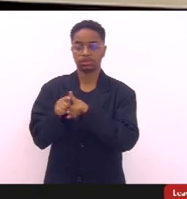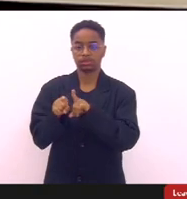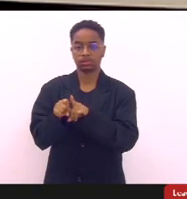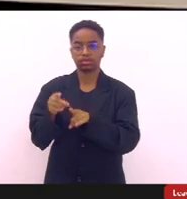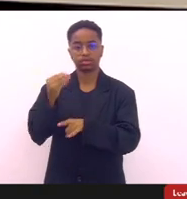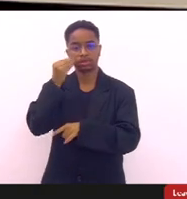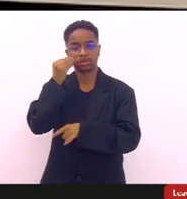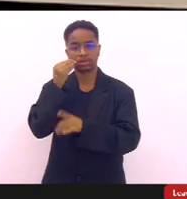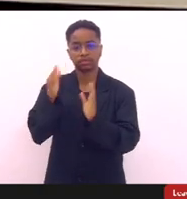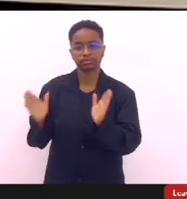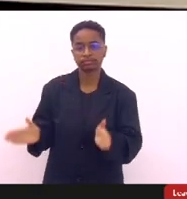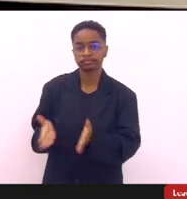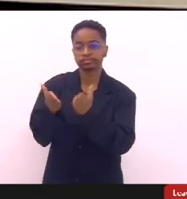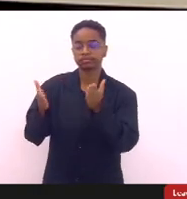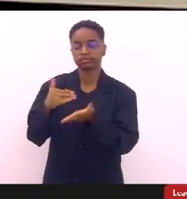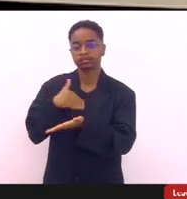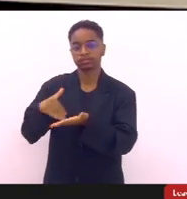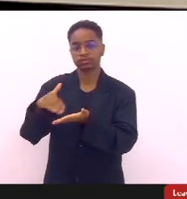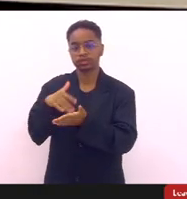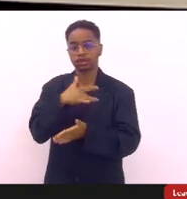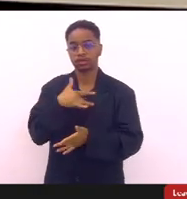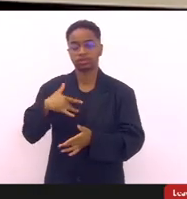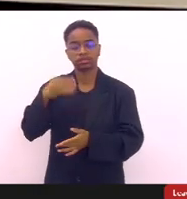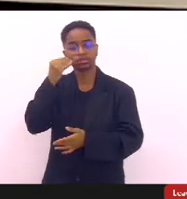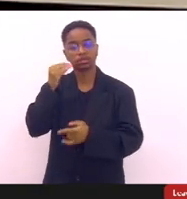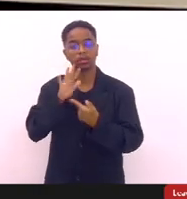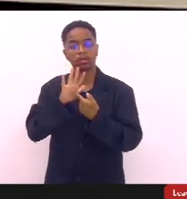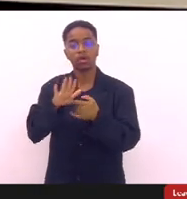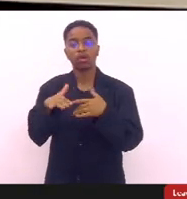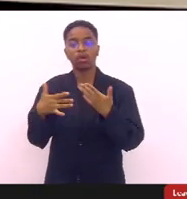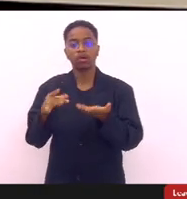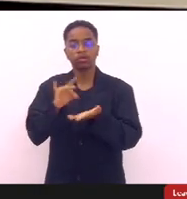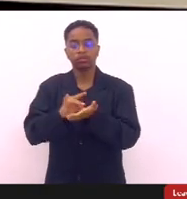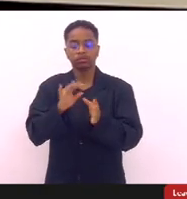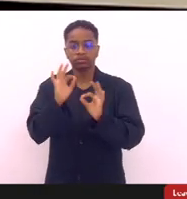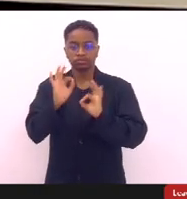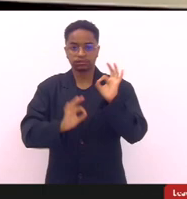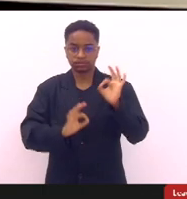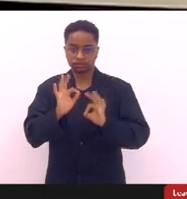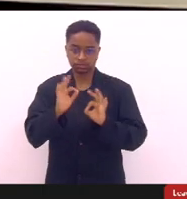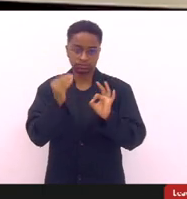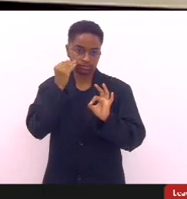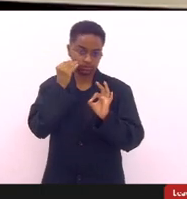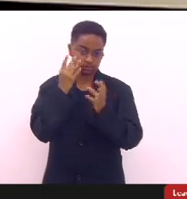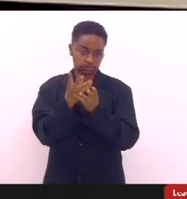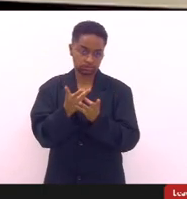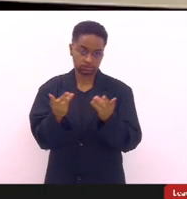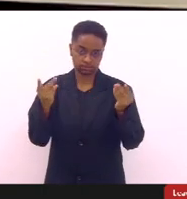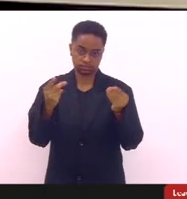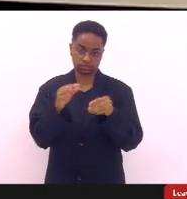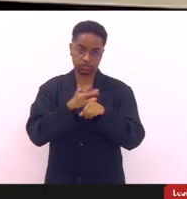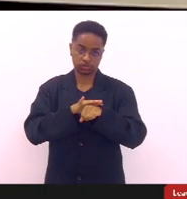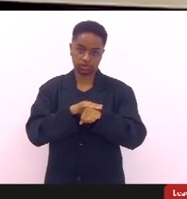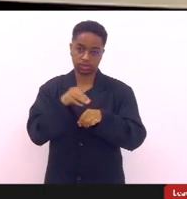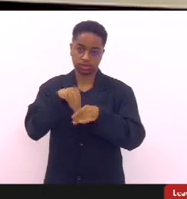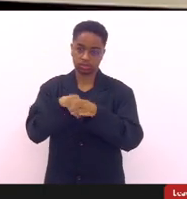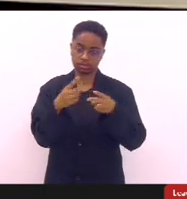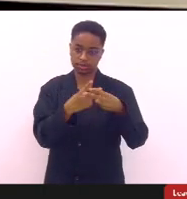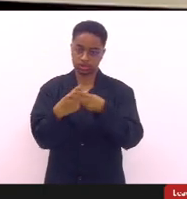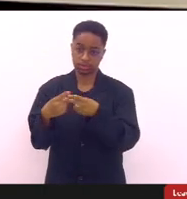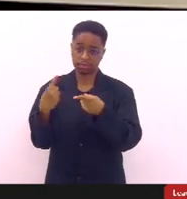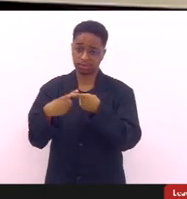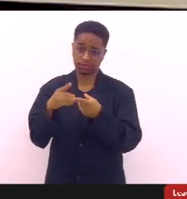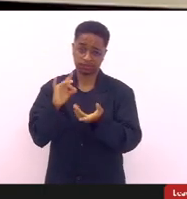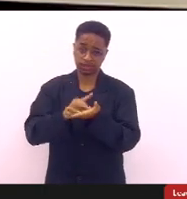impulsionar a Secretaria de Estado de Saúde para dizer: bom, qual é o planejamento, afinal, em termos de enfrentamento à tuberculose nas prisões? Porque a gente não